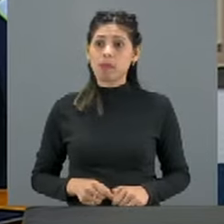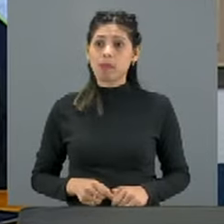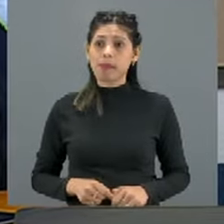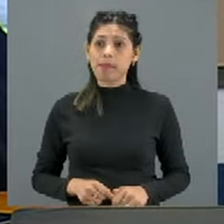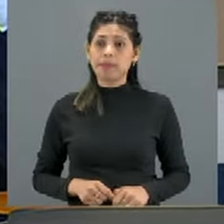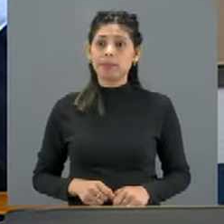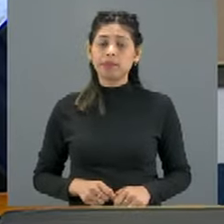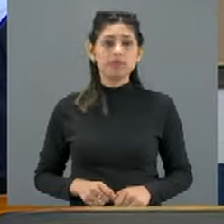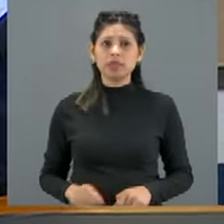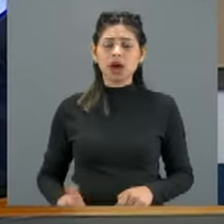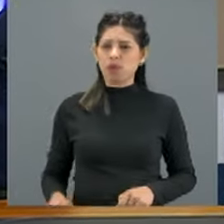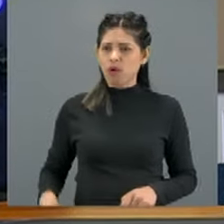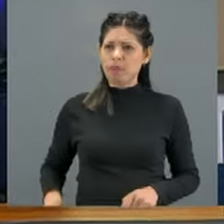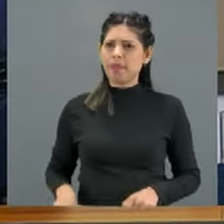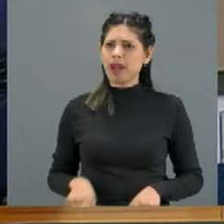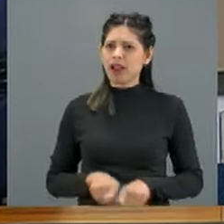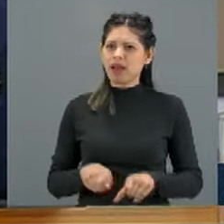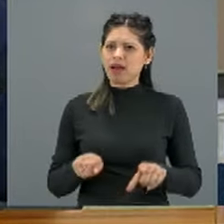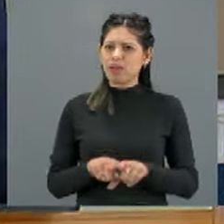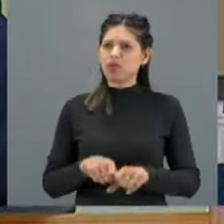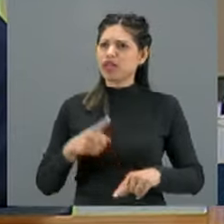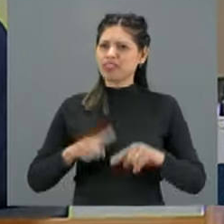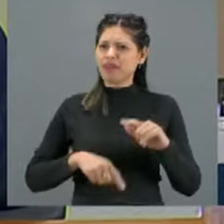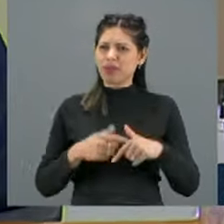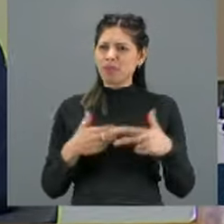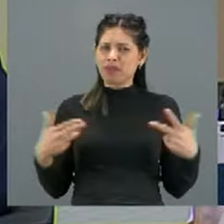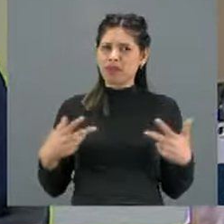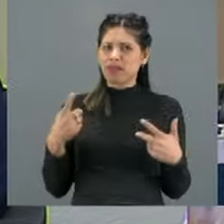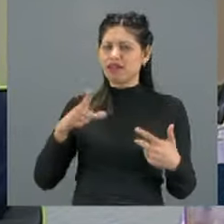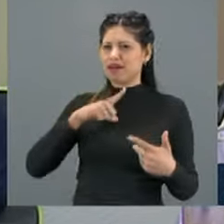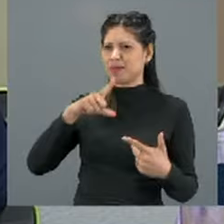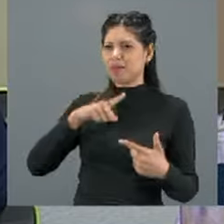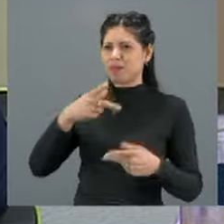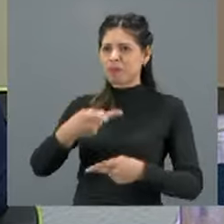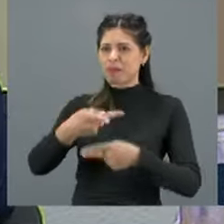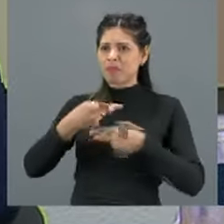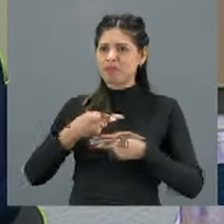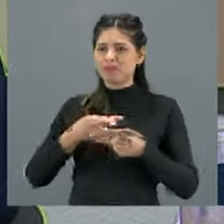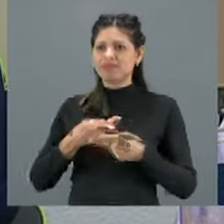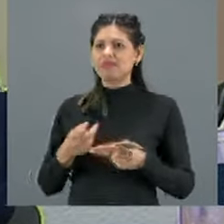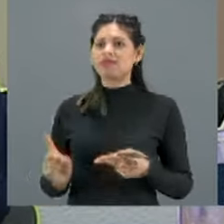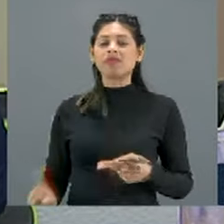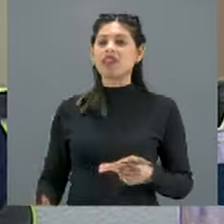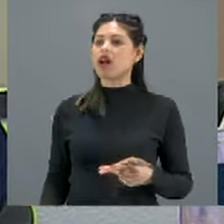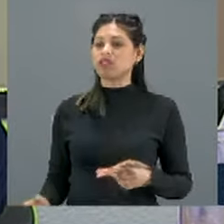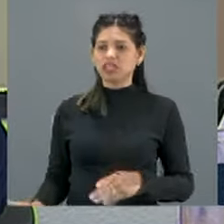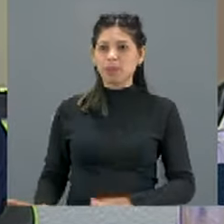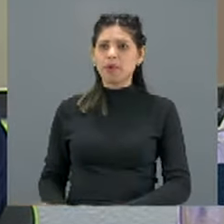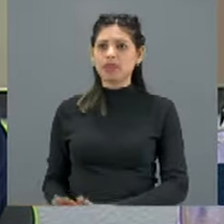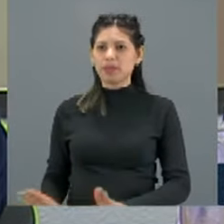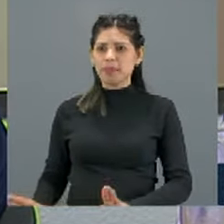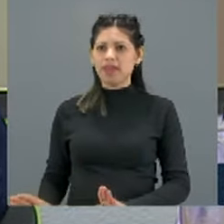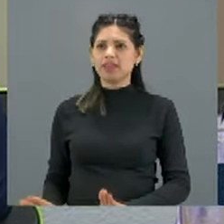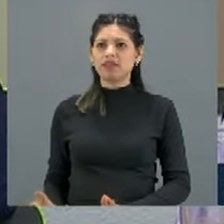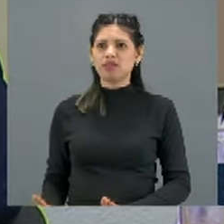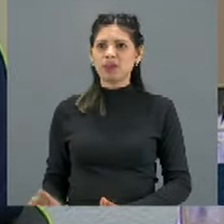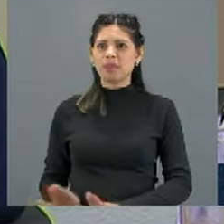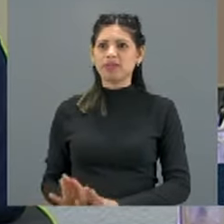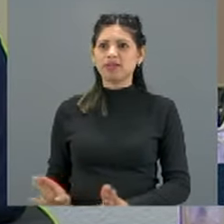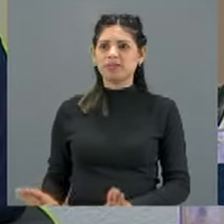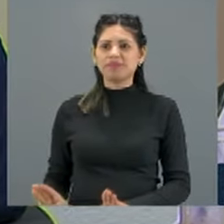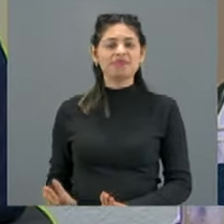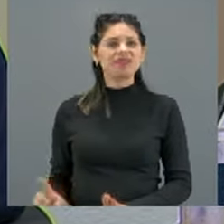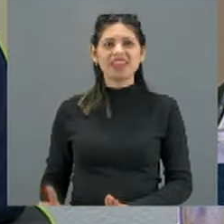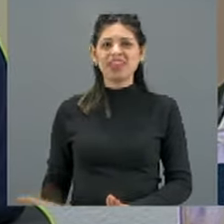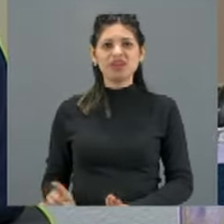nunca solicitei agenda para a gente sentar e discutir a respeito do projeto.